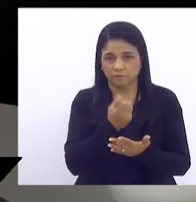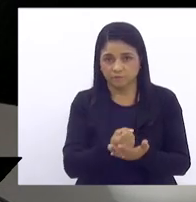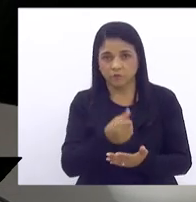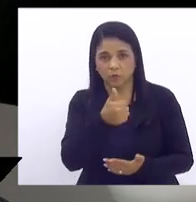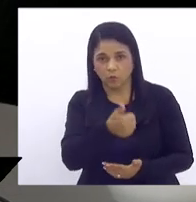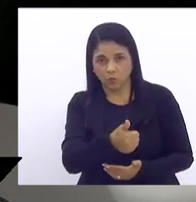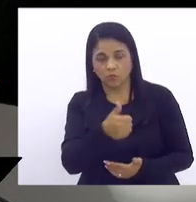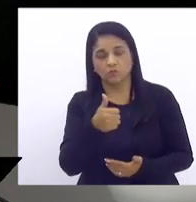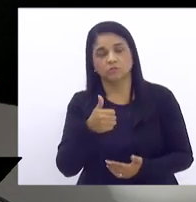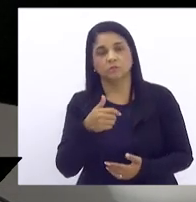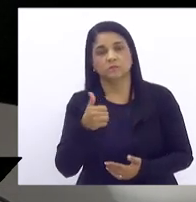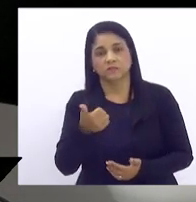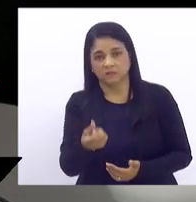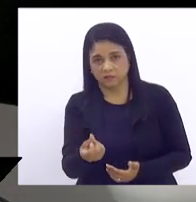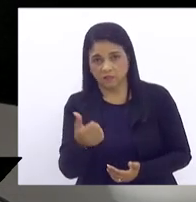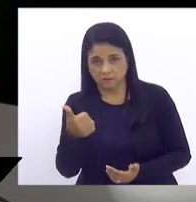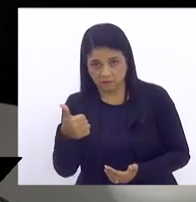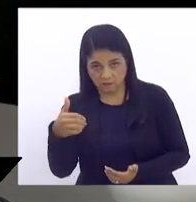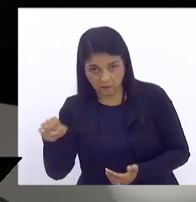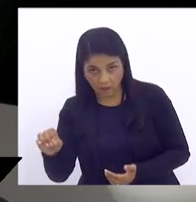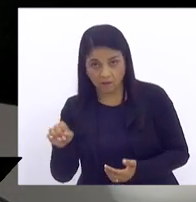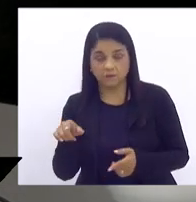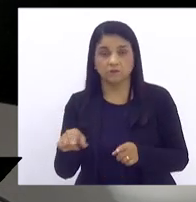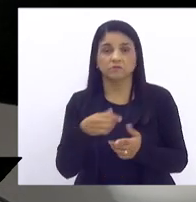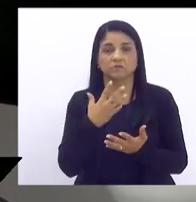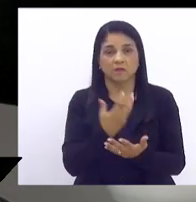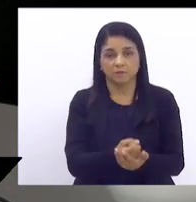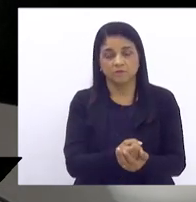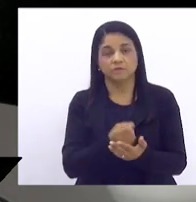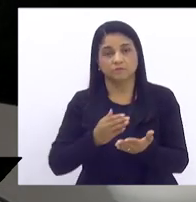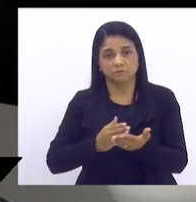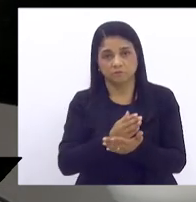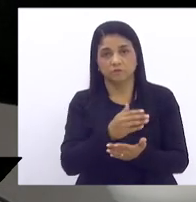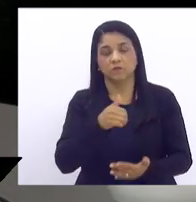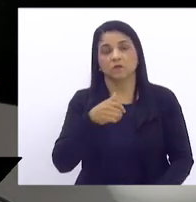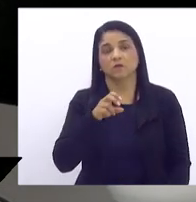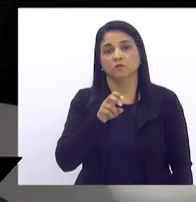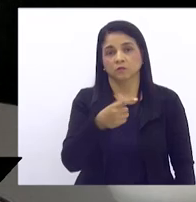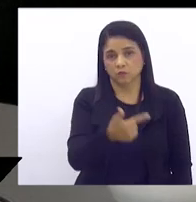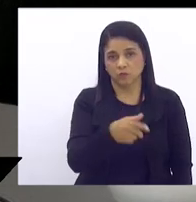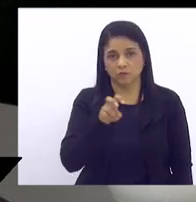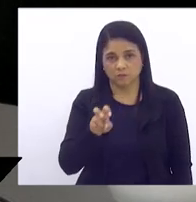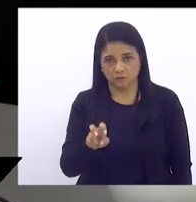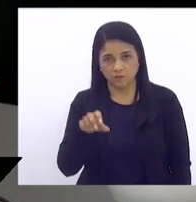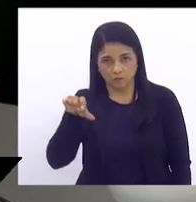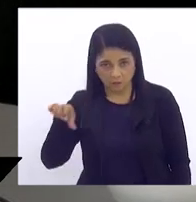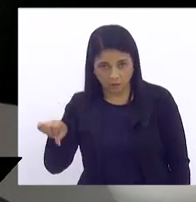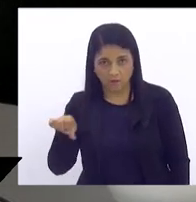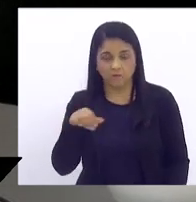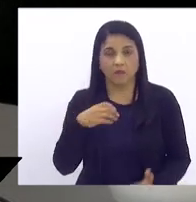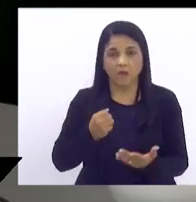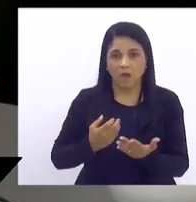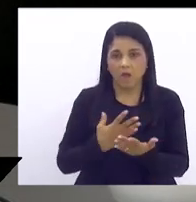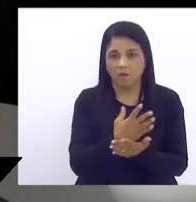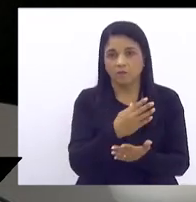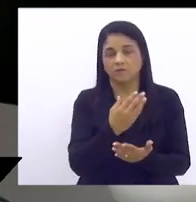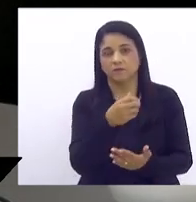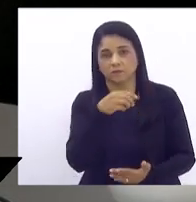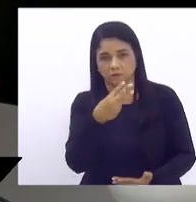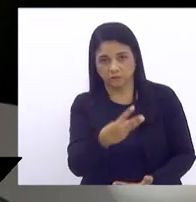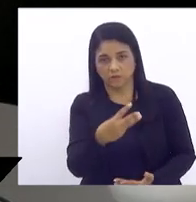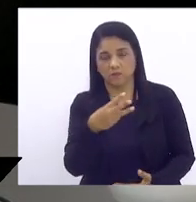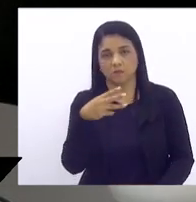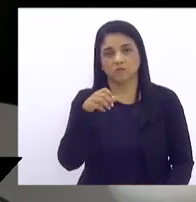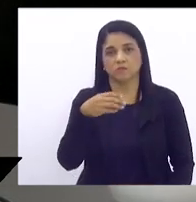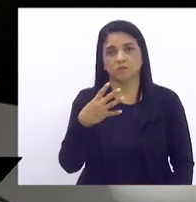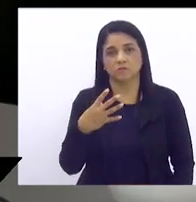1, 6 e 10, pela aprovação da emenda 2 e 5 e 9, pela aprovação da emenda 3,